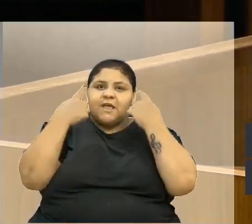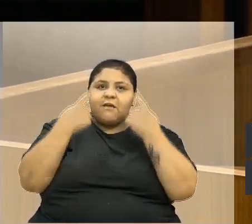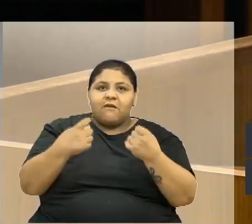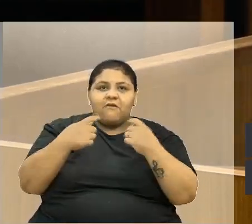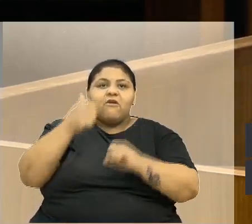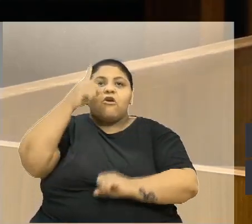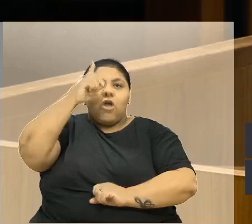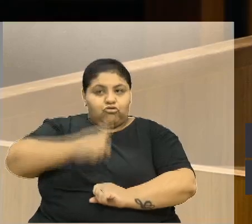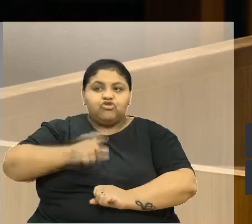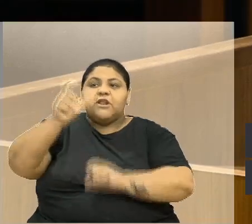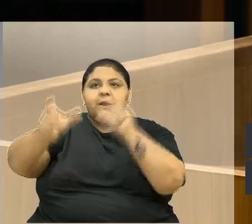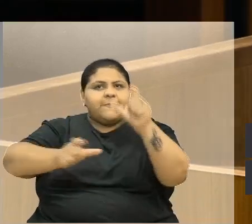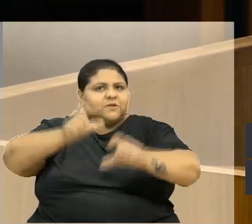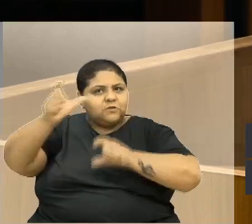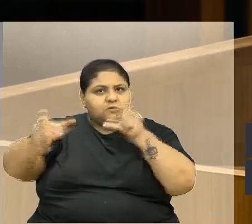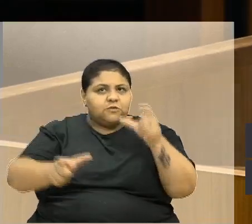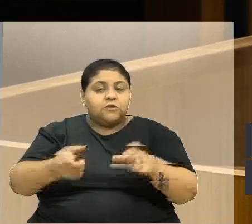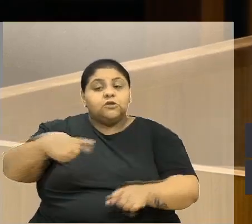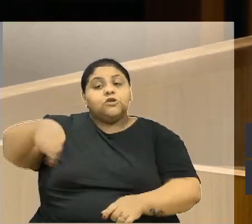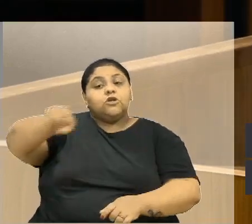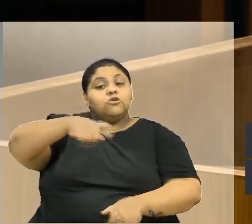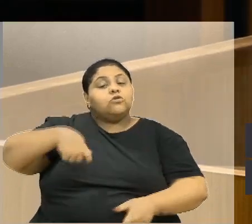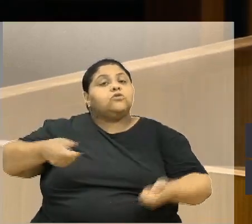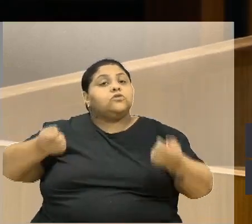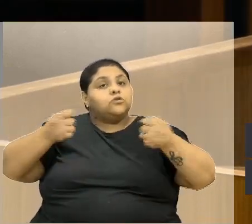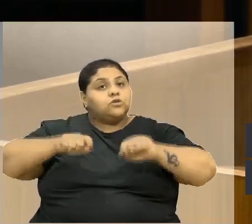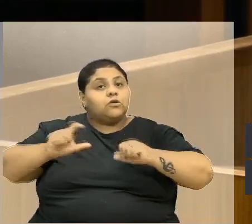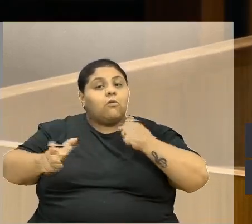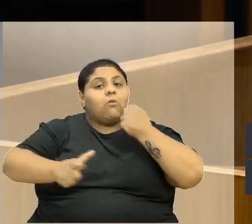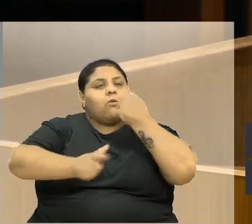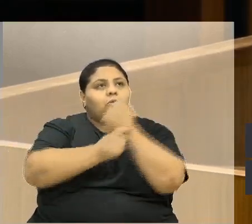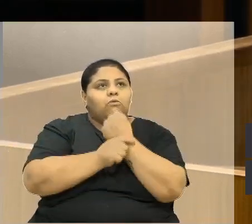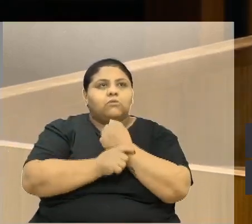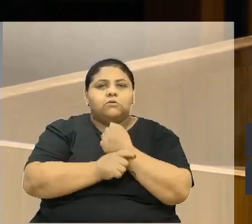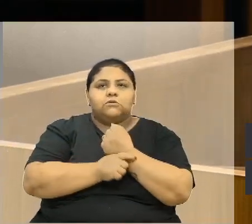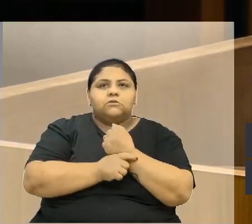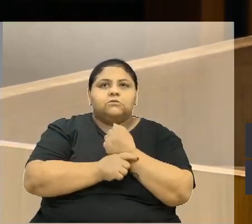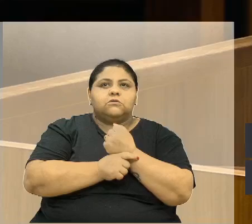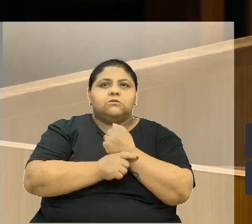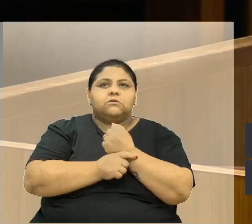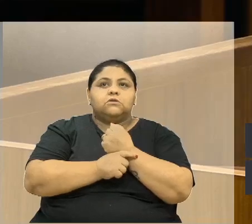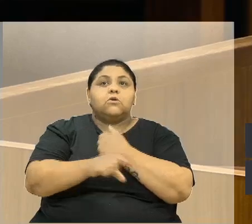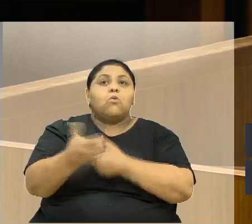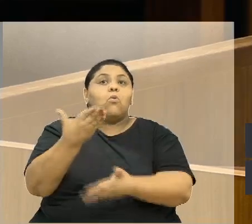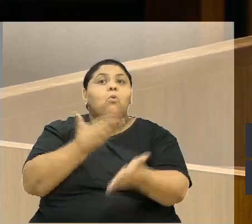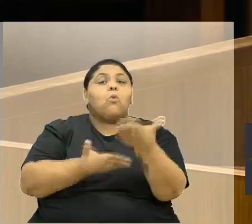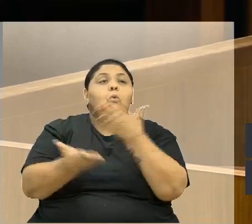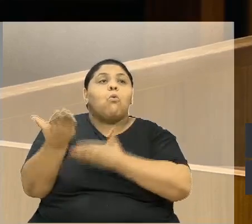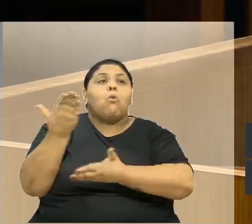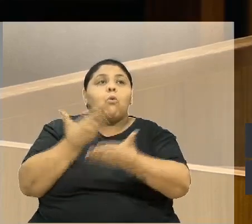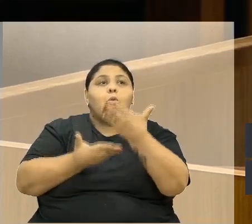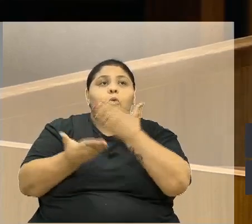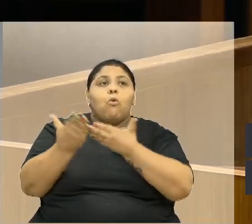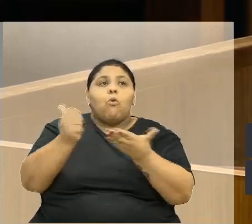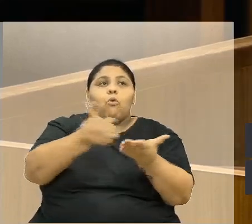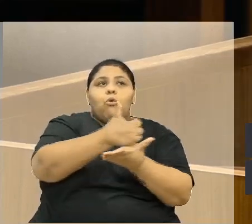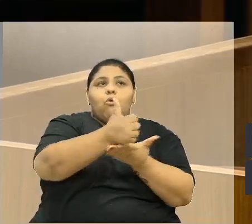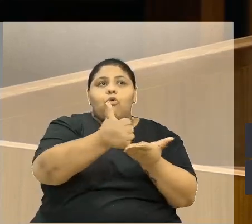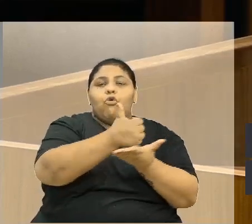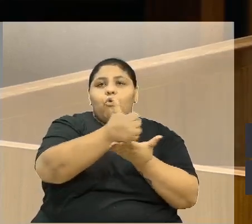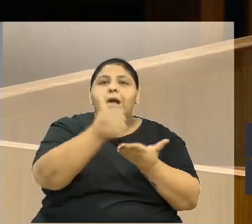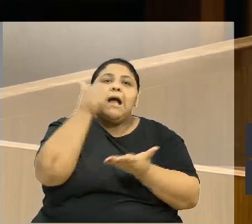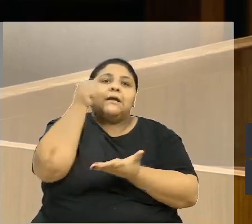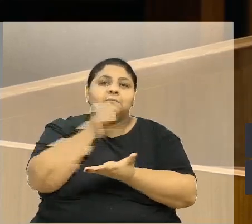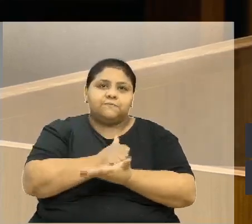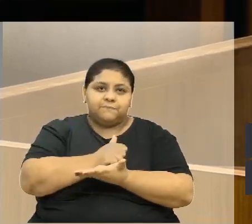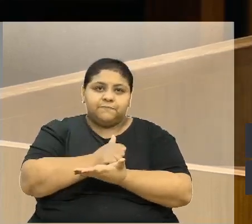um direito humano. Nós precisamos garantir, pelo menos, o atendimento básico às